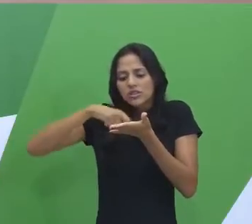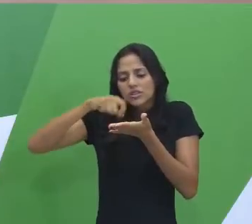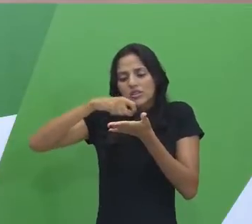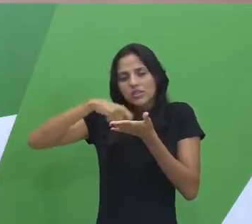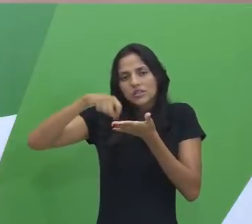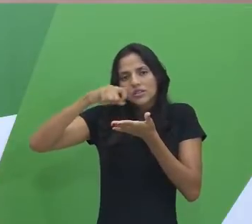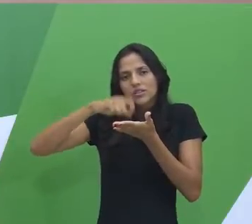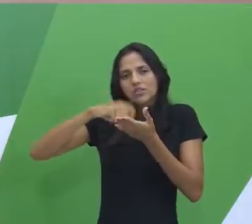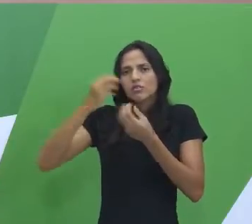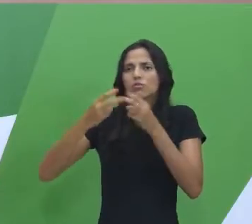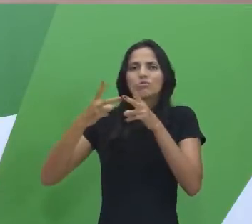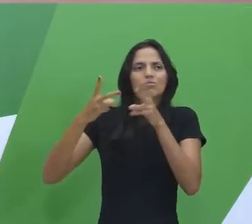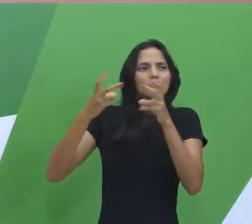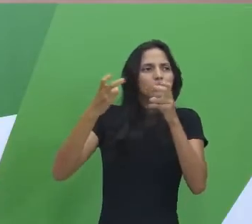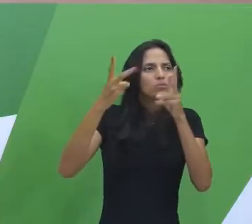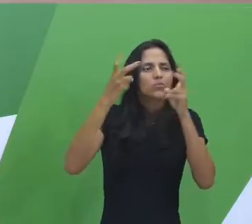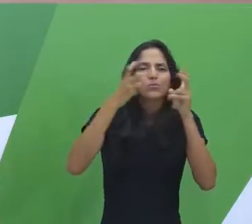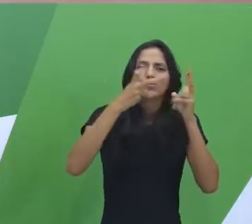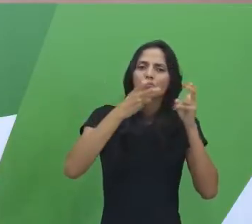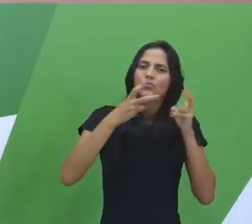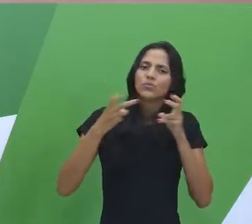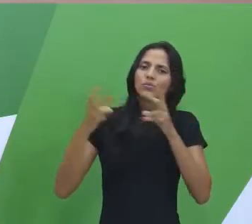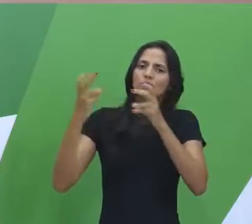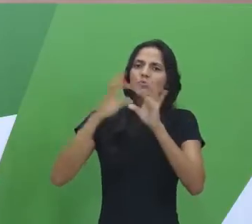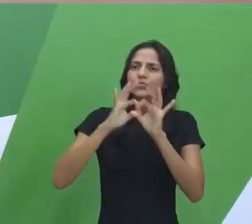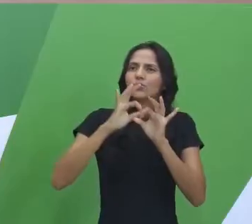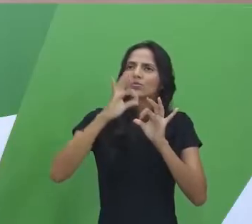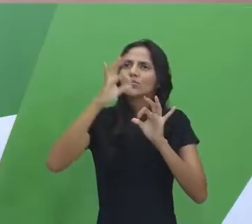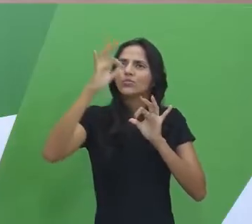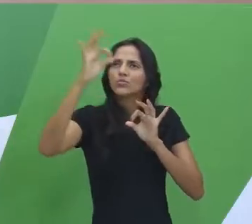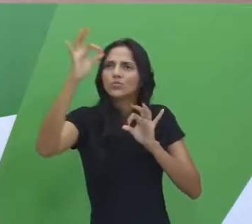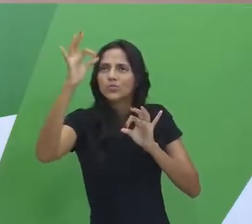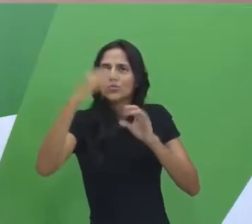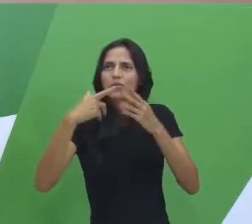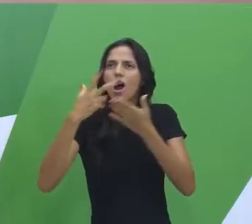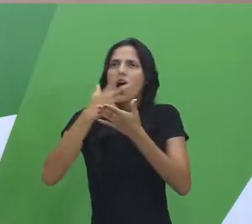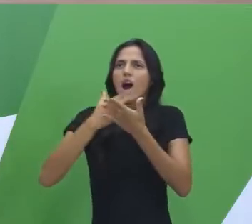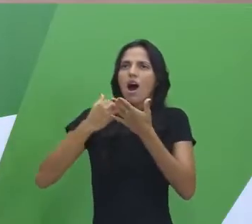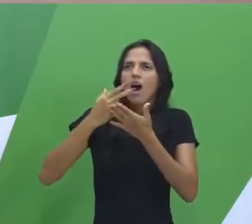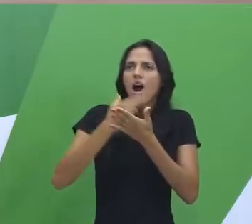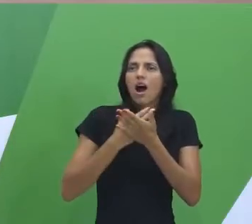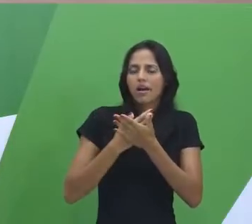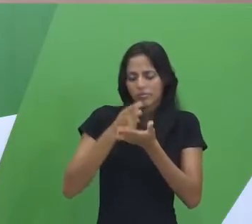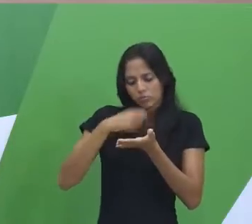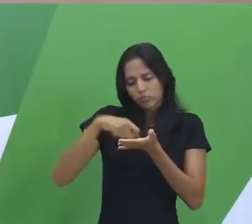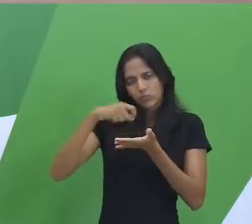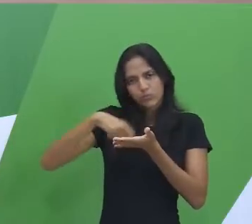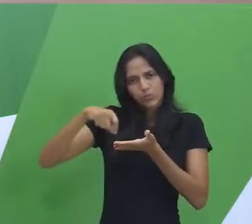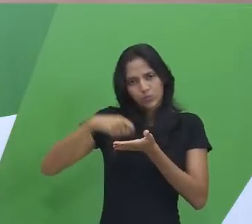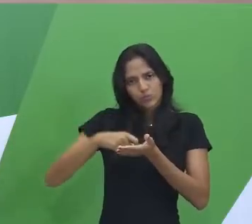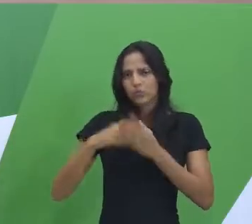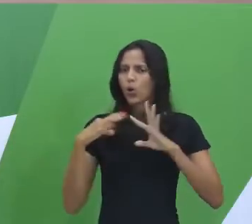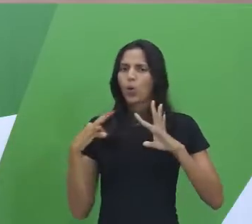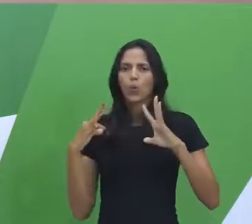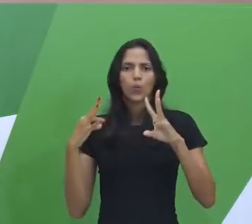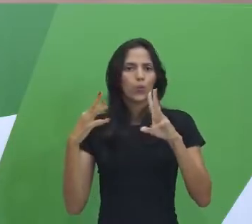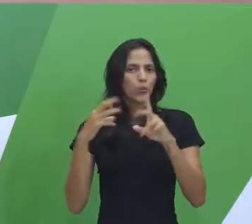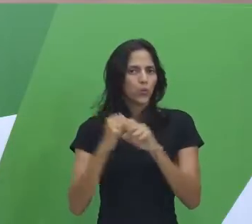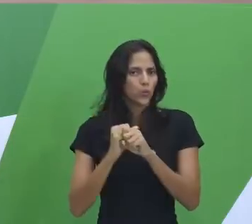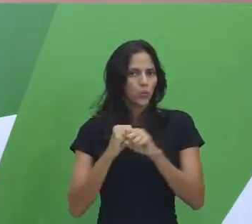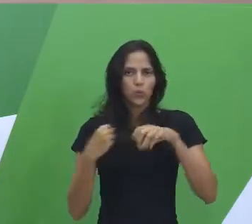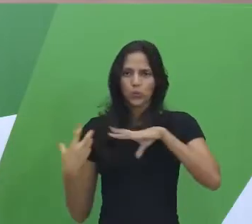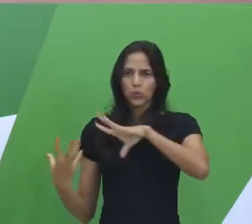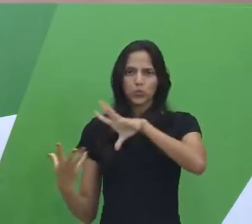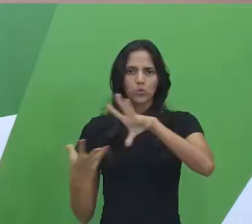a se deslocar e trabalhar a grandes distâncias. Então, em todo e qualquer lugar do mundo, ou em todo e qualquer lugar do nosso